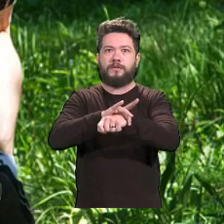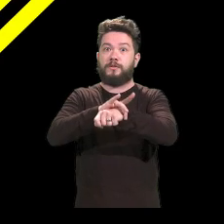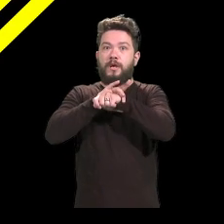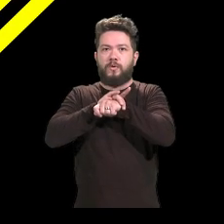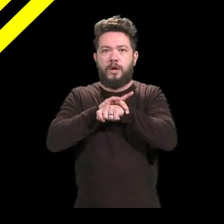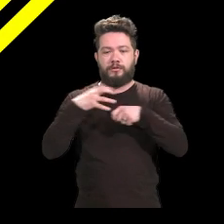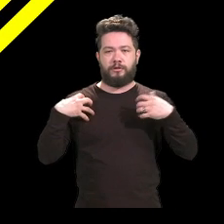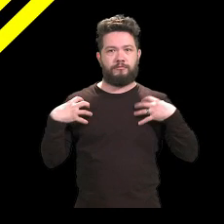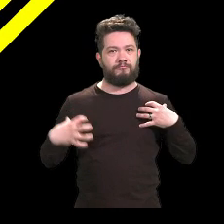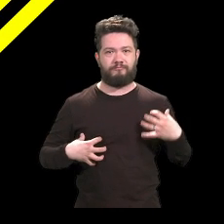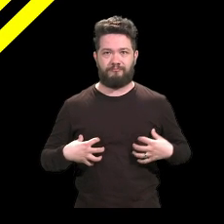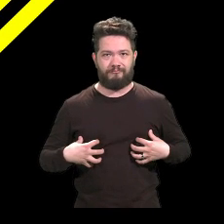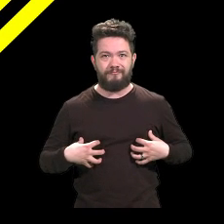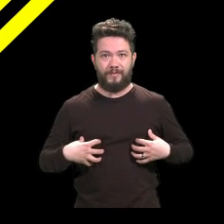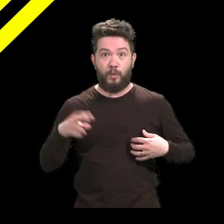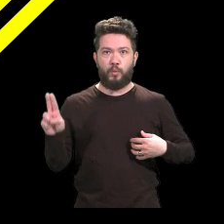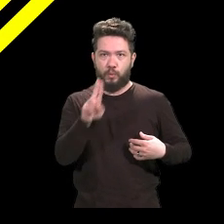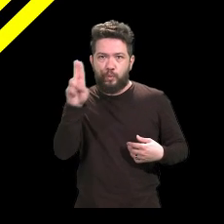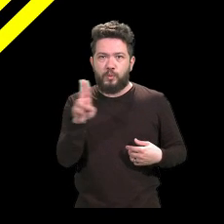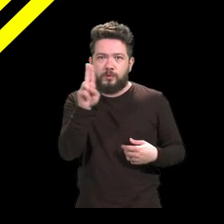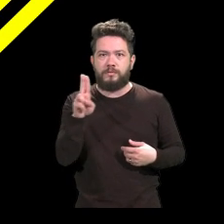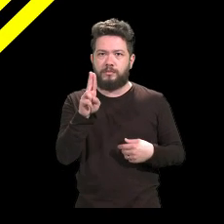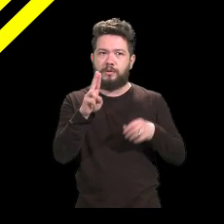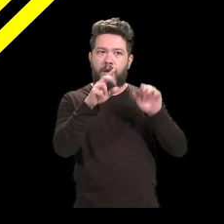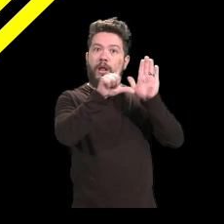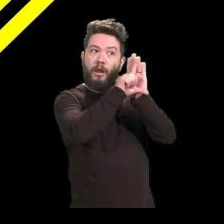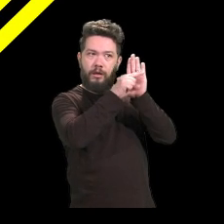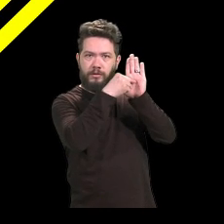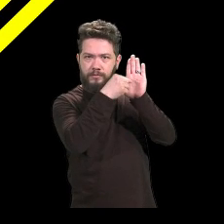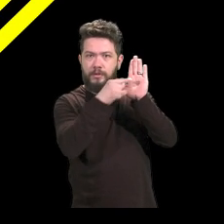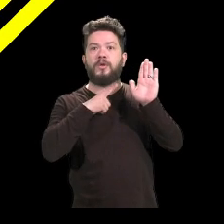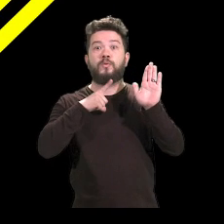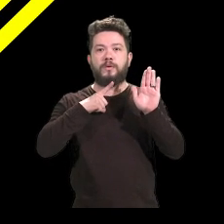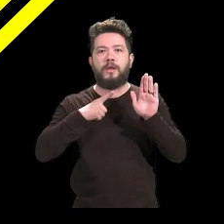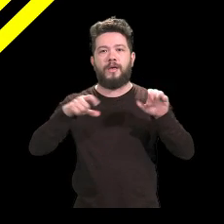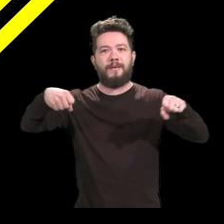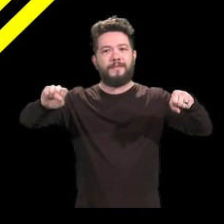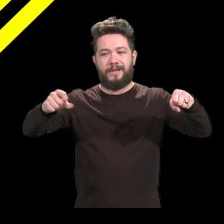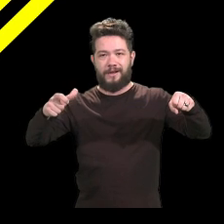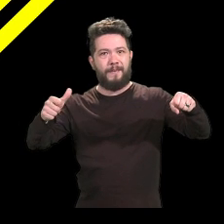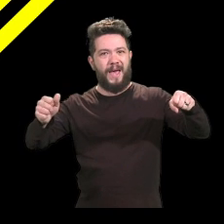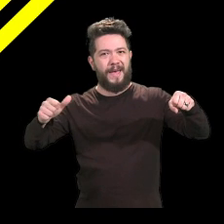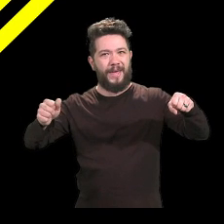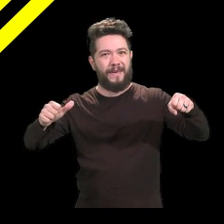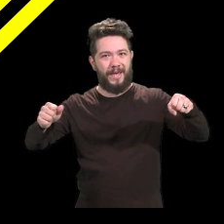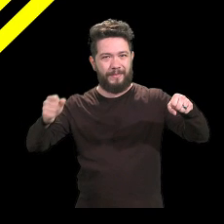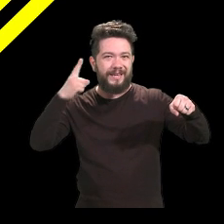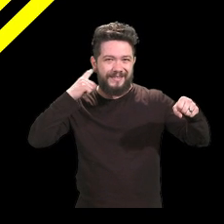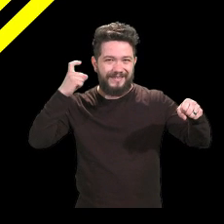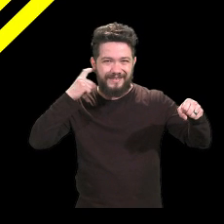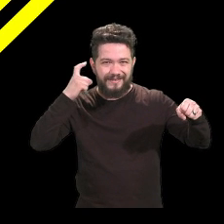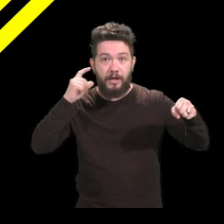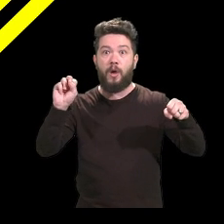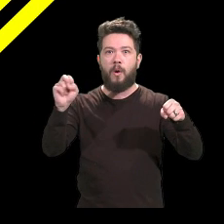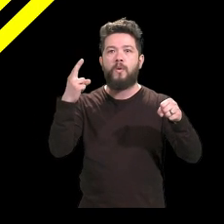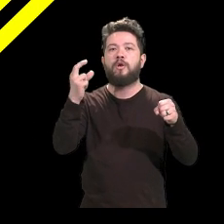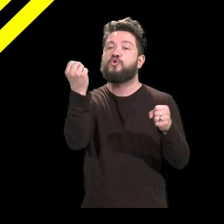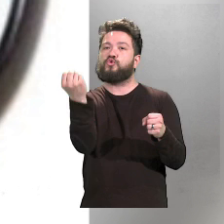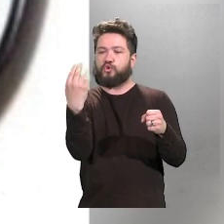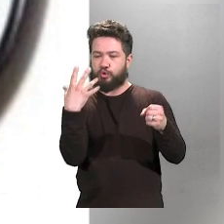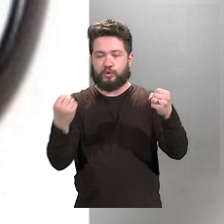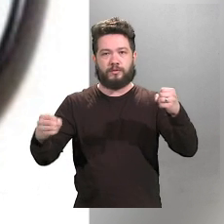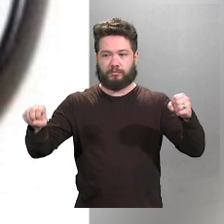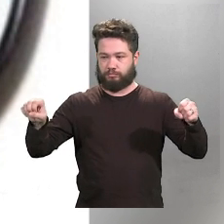No que diz respeito aos equipamentos de segurança, o Código de Trânsito Brasileiro torna obrigatório o uso